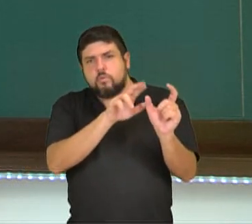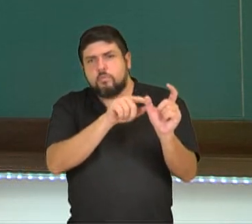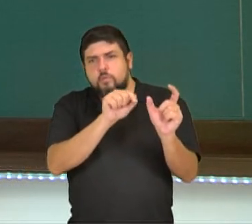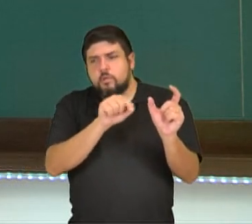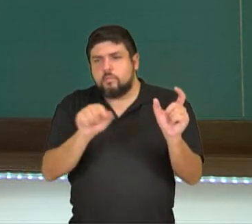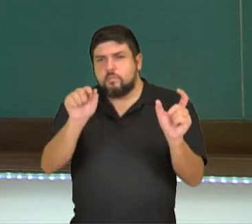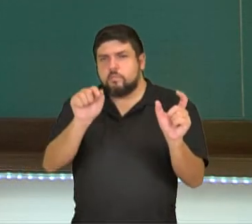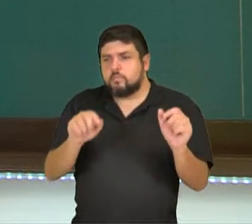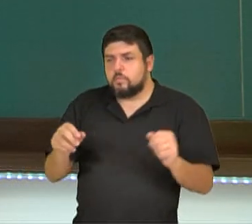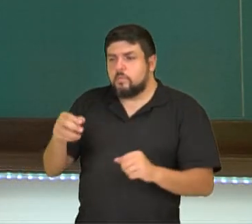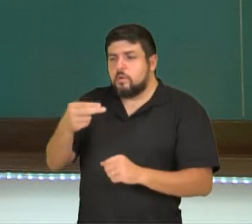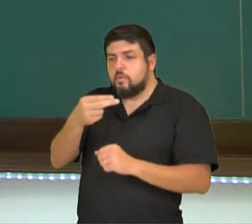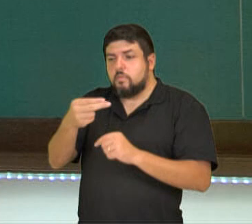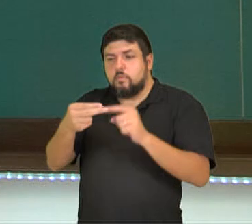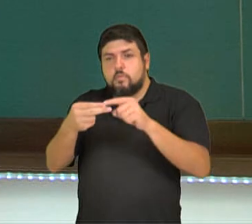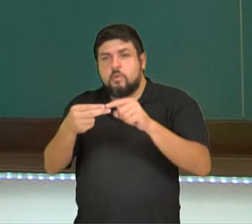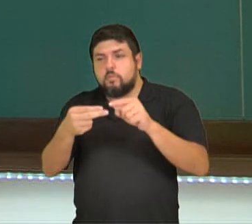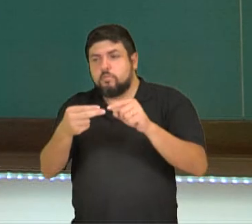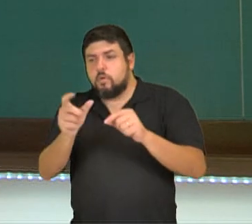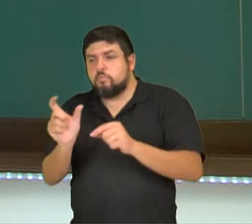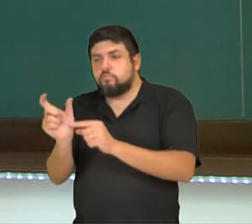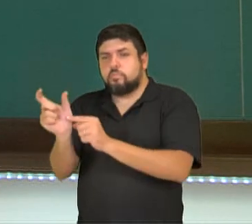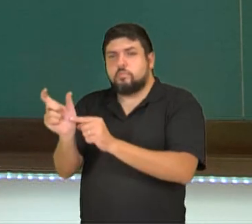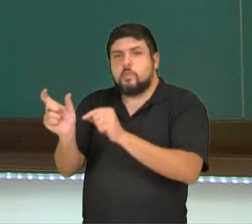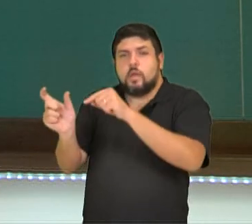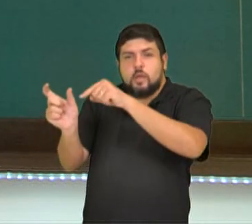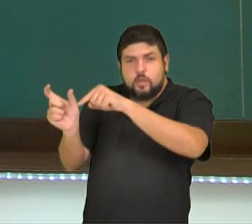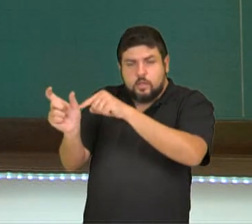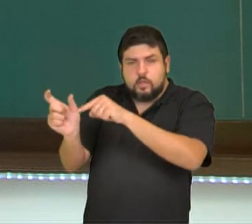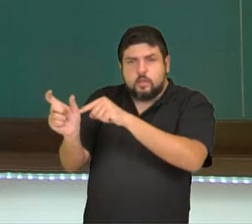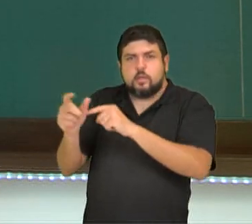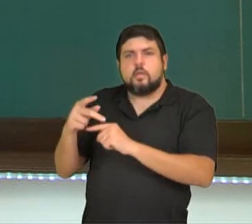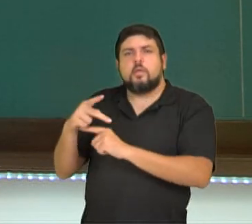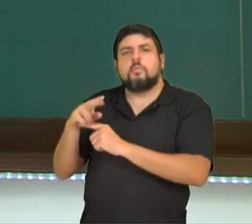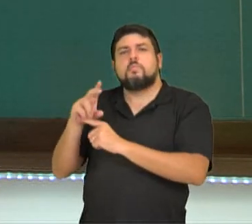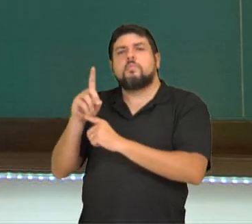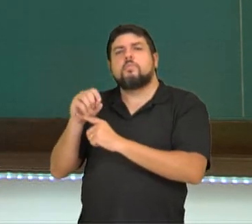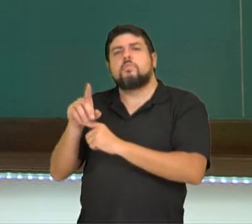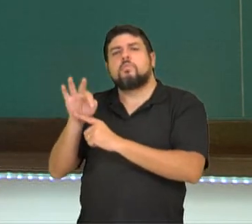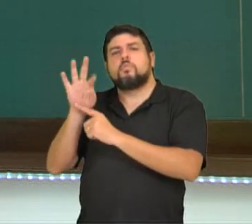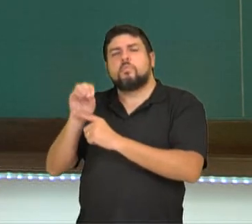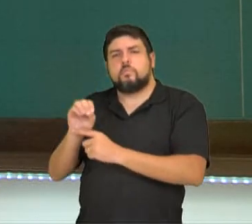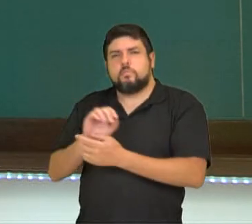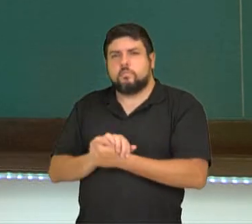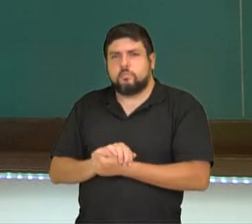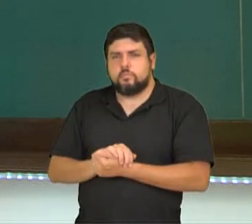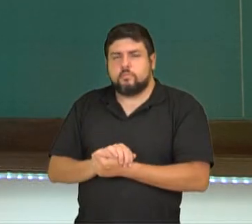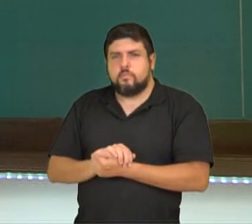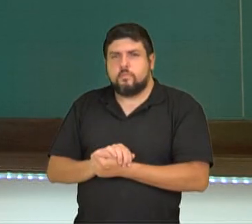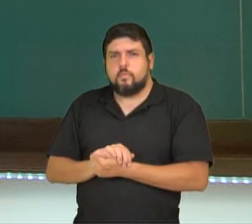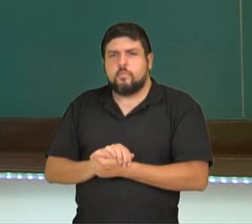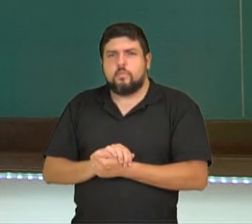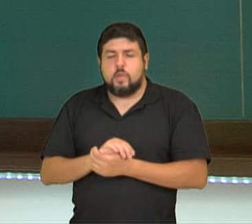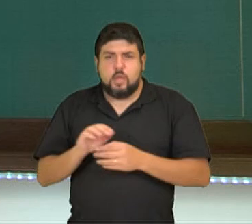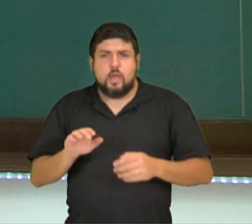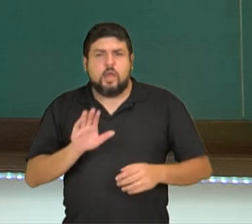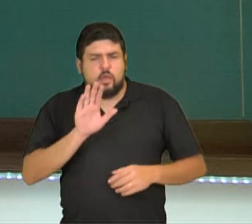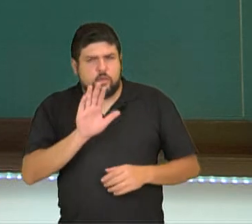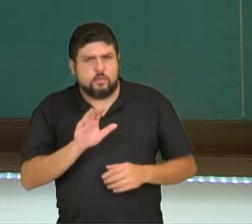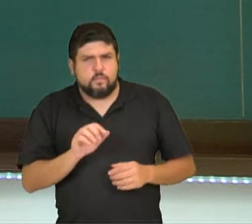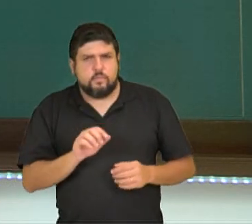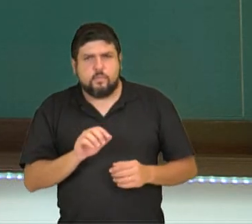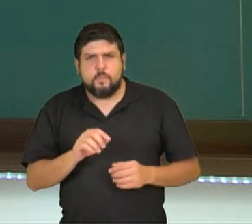ao resultado da conta de vezes ou às vezes só a conta mesmo, ok? E ele está dizendo que a ordem dos fatores não